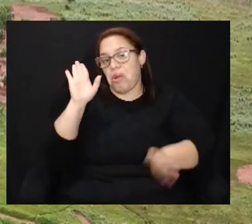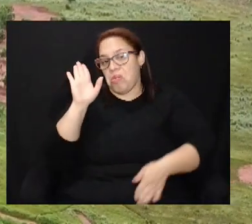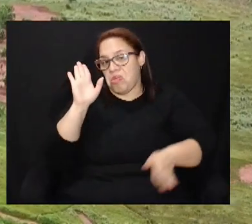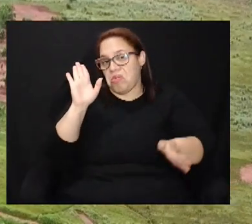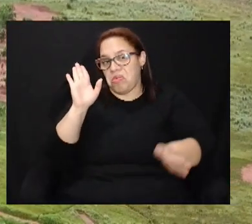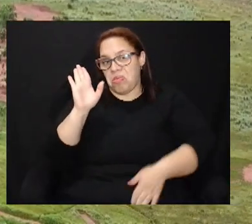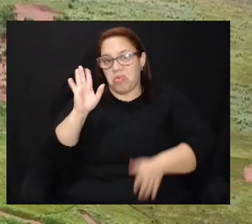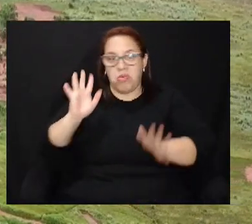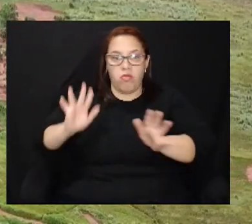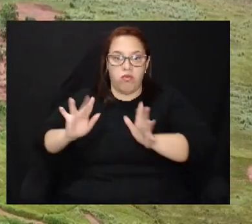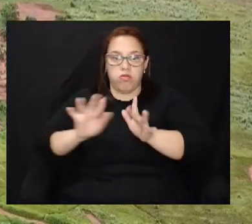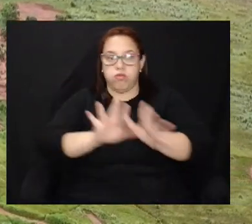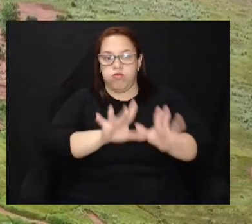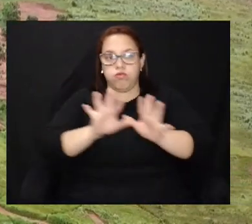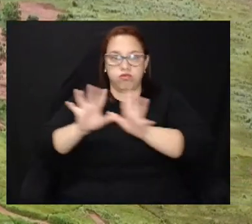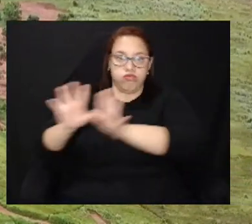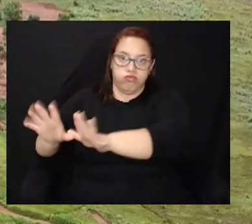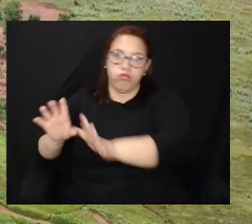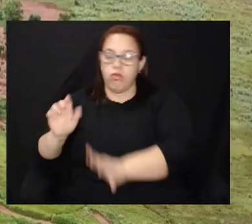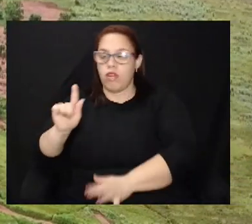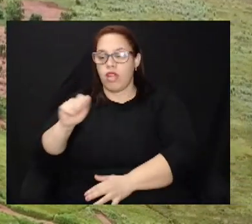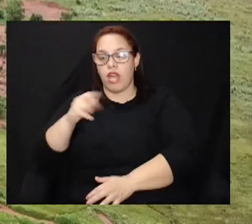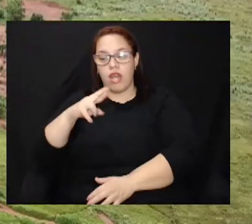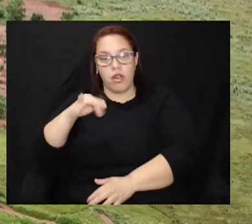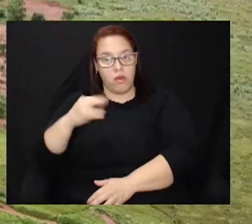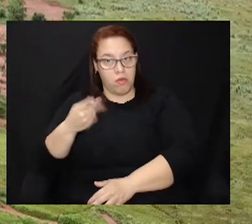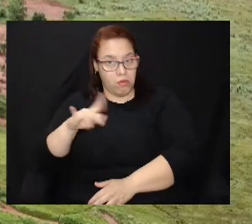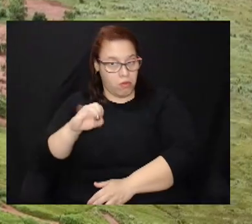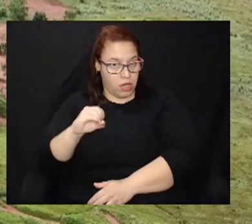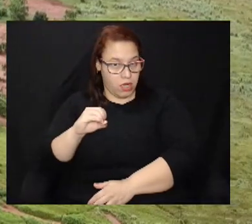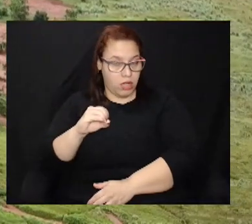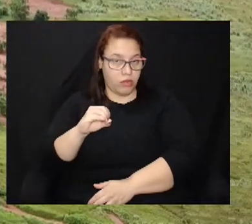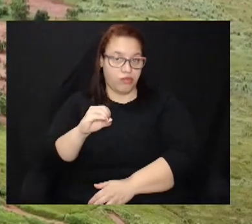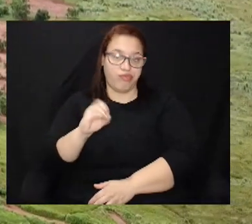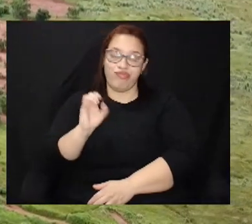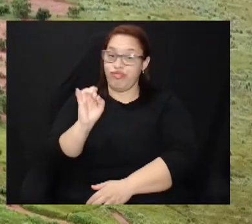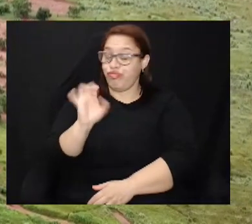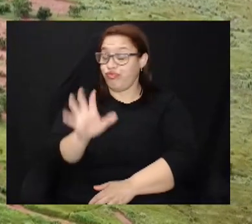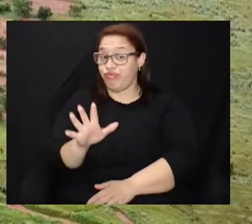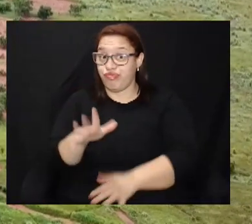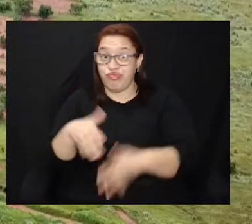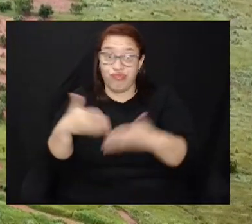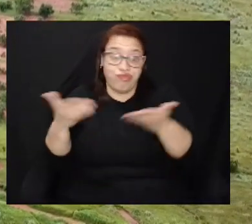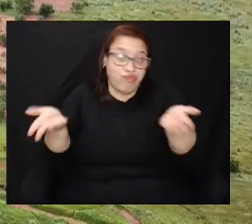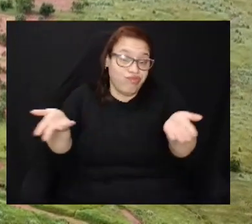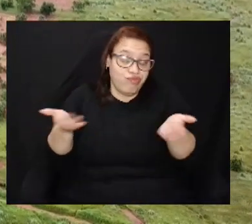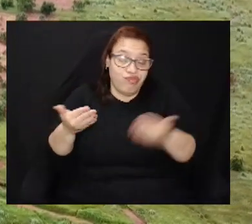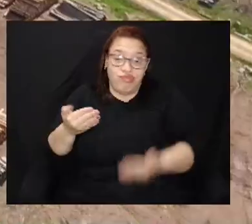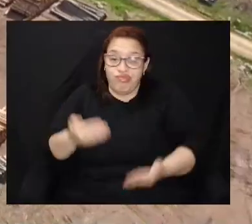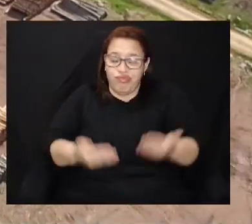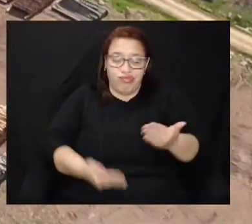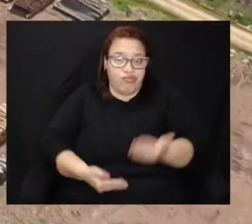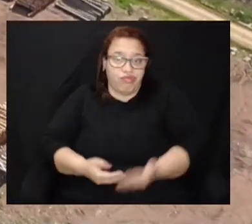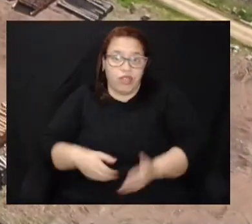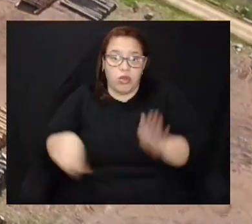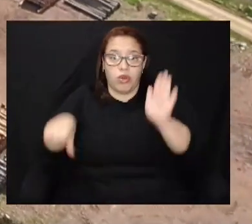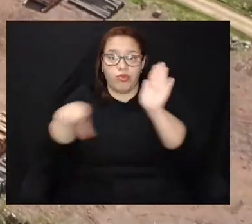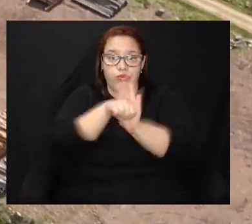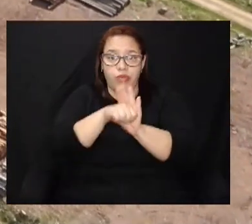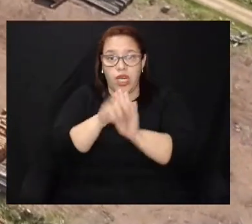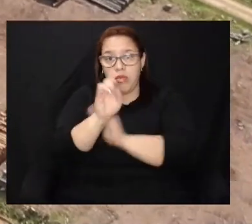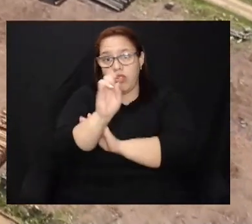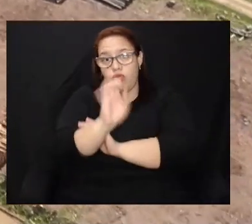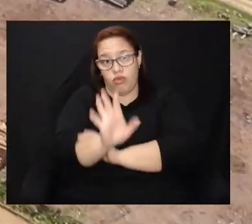invasores, aos garimpeiros, às madeireiras ilegais, ou seja, serviu para o ilegal. Então,